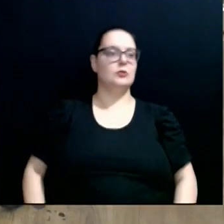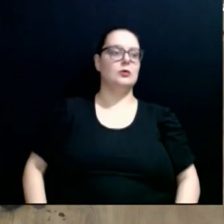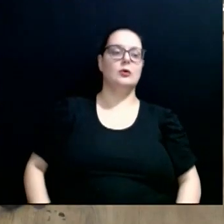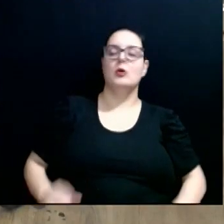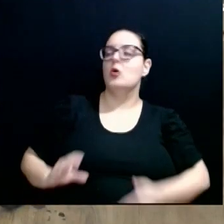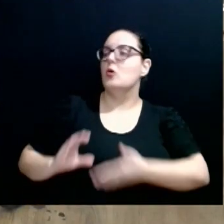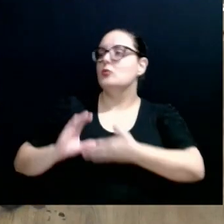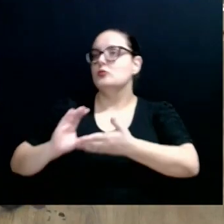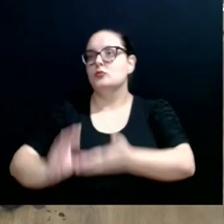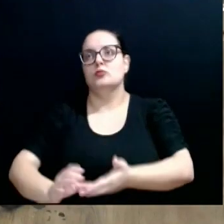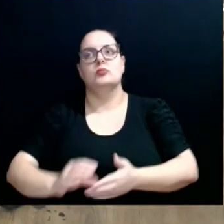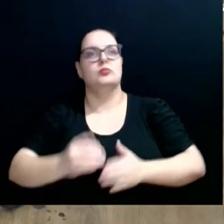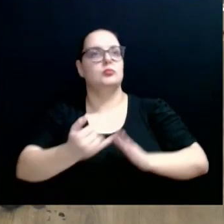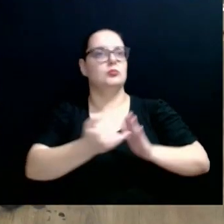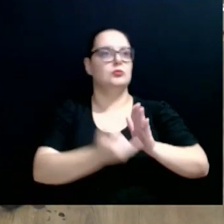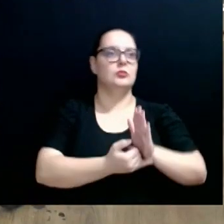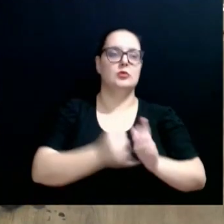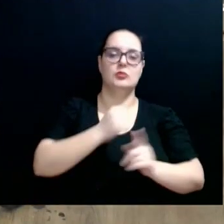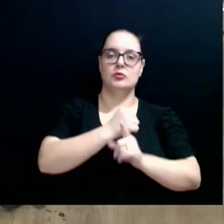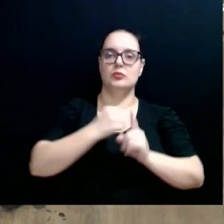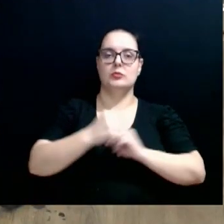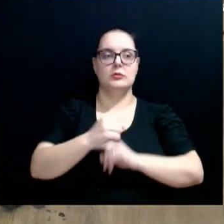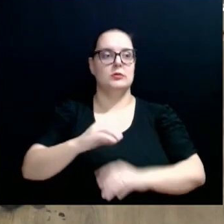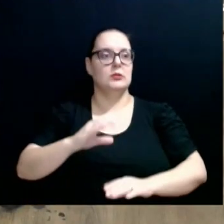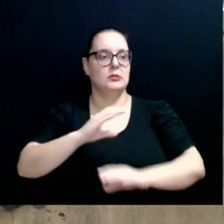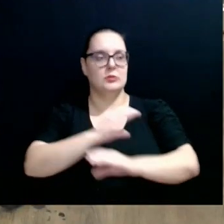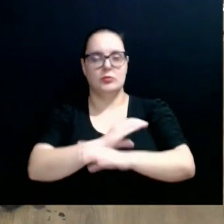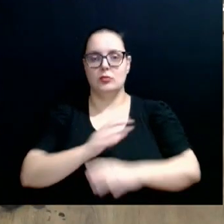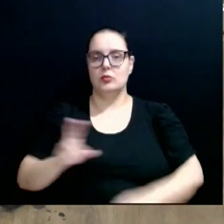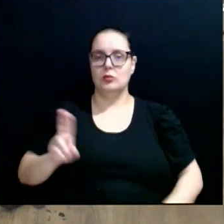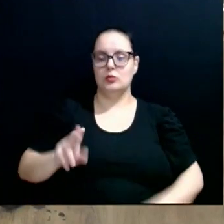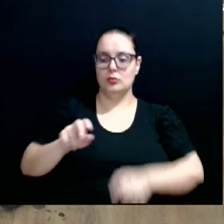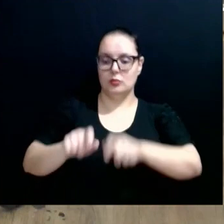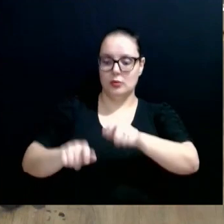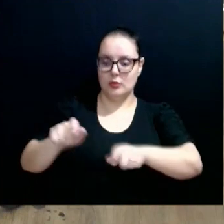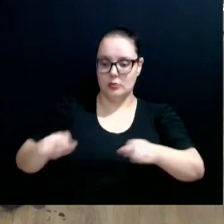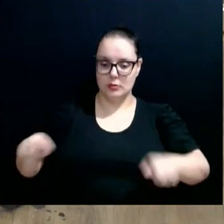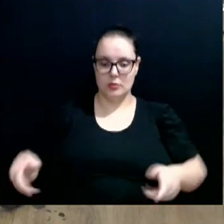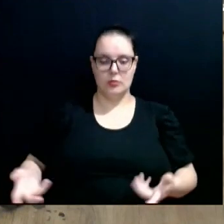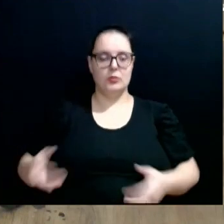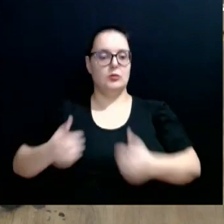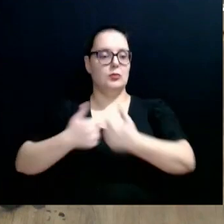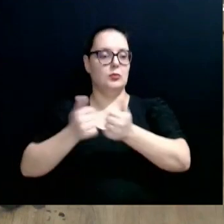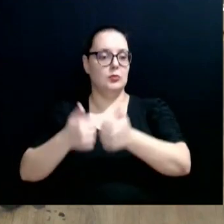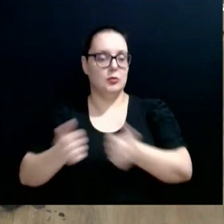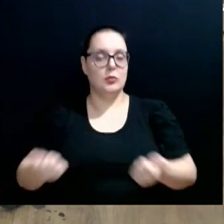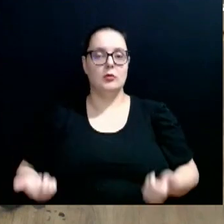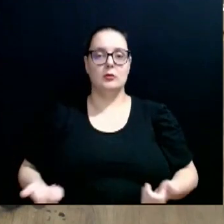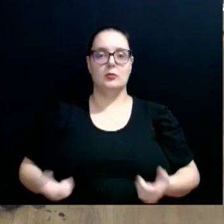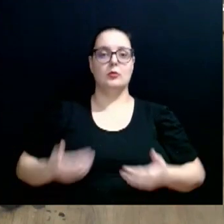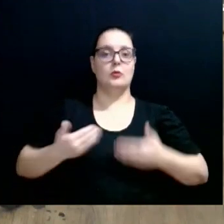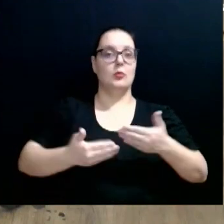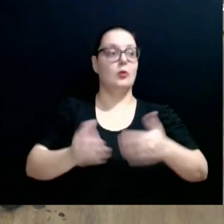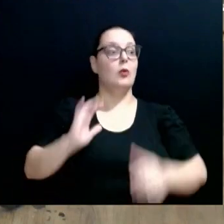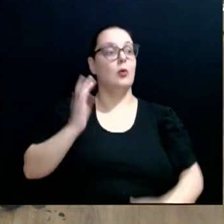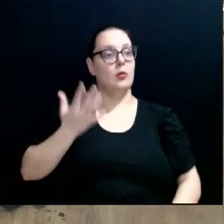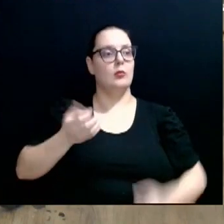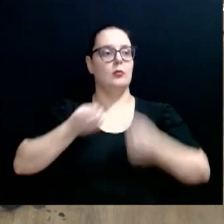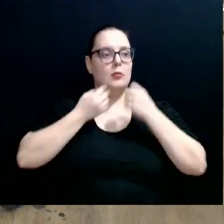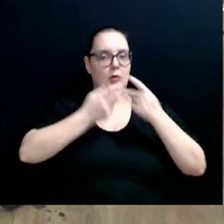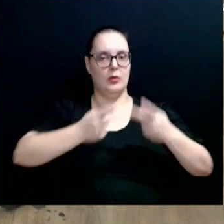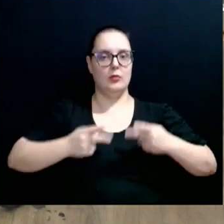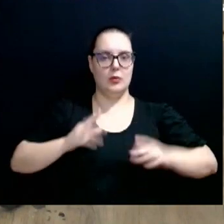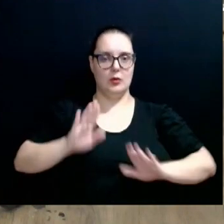sociedade civil, os usuários do transporte público, como é que foi este processo? Seja bem-vindo ao programa Questão de Ordem, muito obrigado